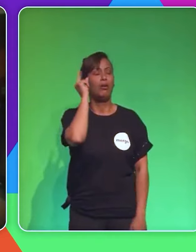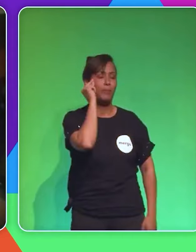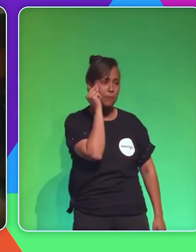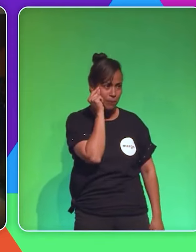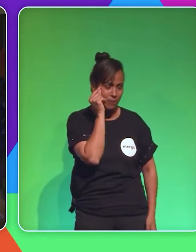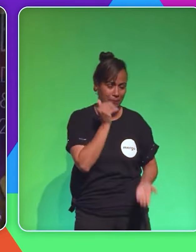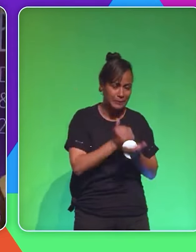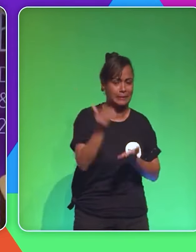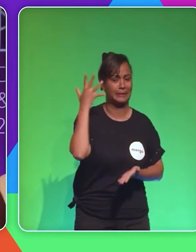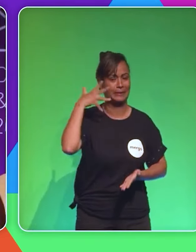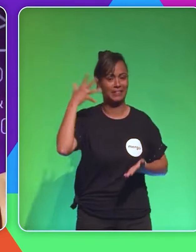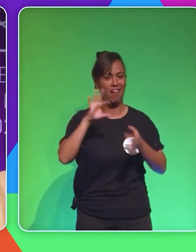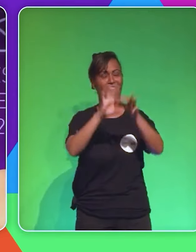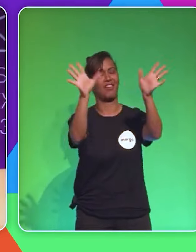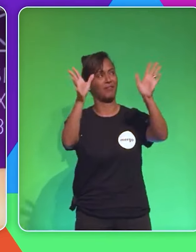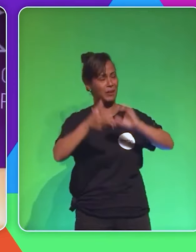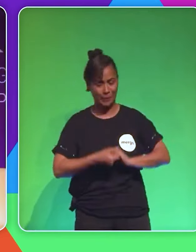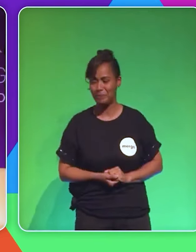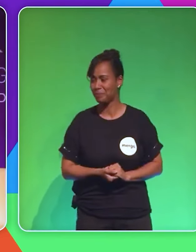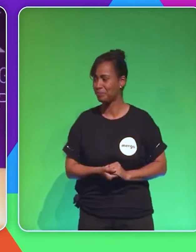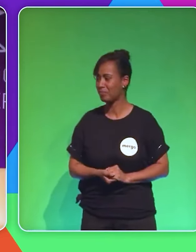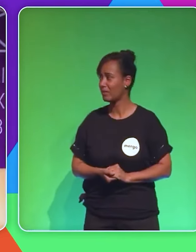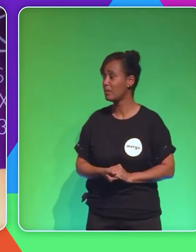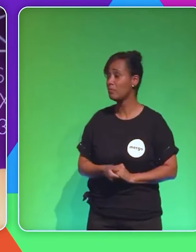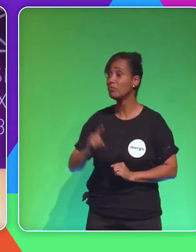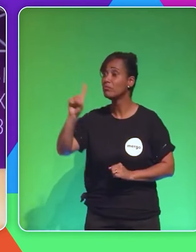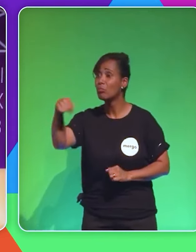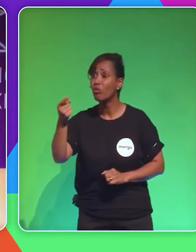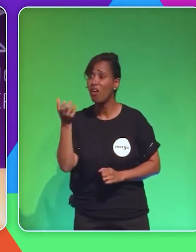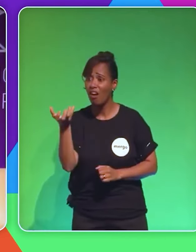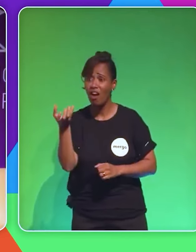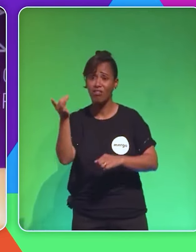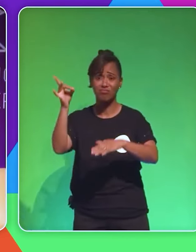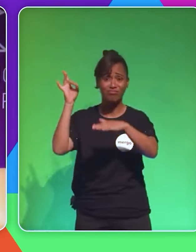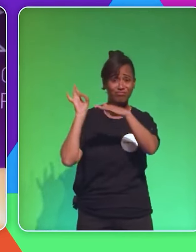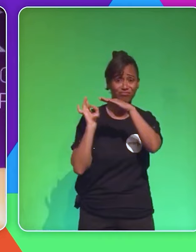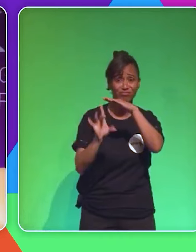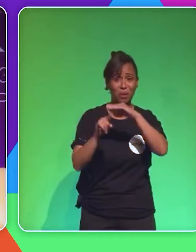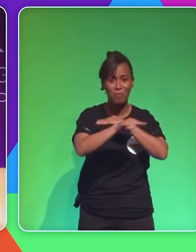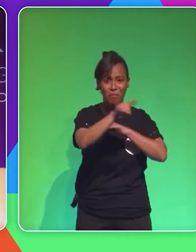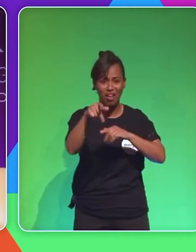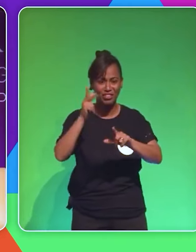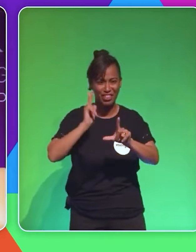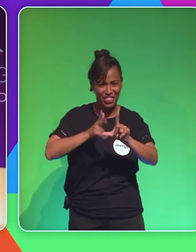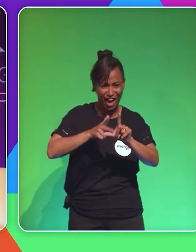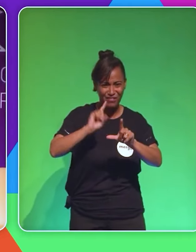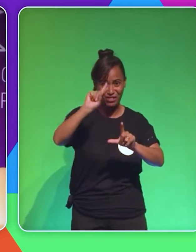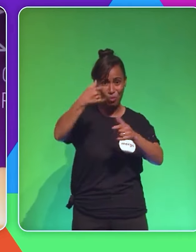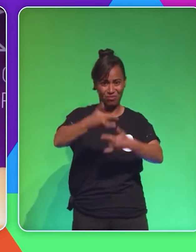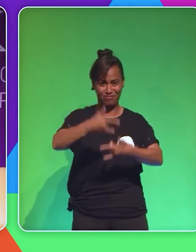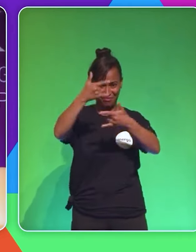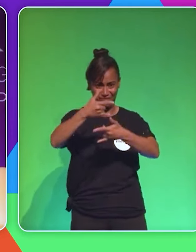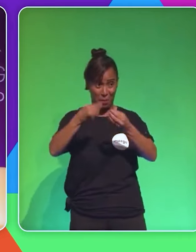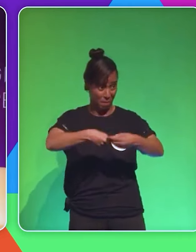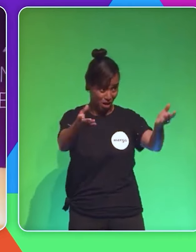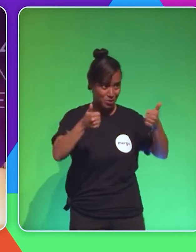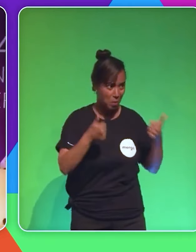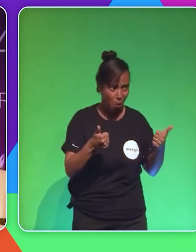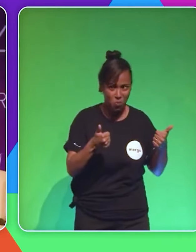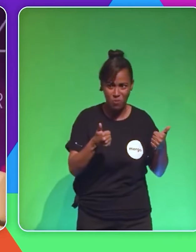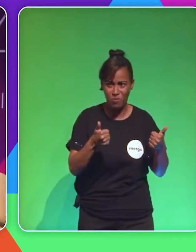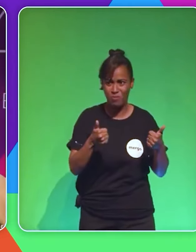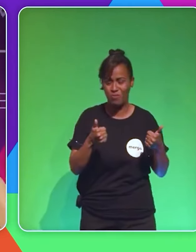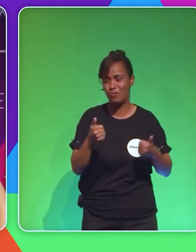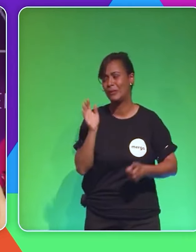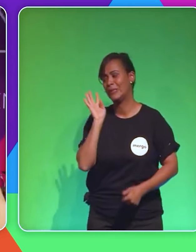minha palestra quem quiser depois eu compartilho eu vou fazer uma live mostrando como que é o esquema da jink Dama tá porque ela